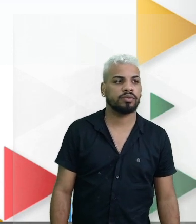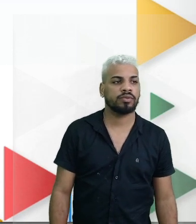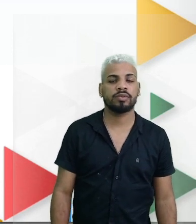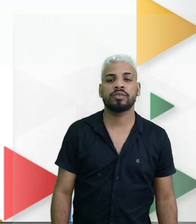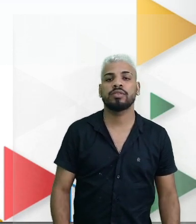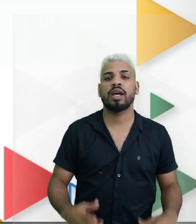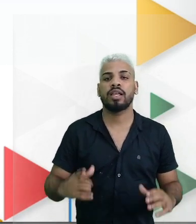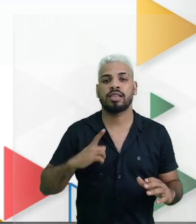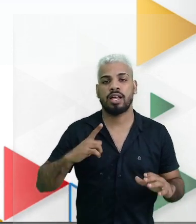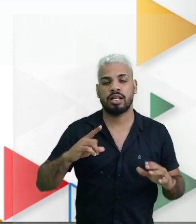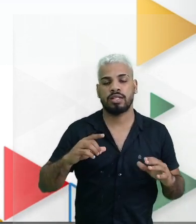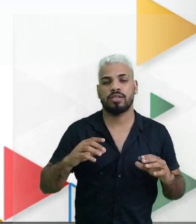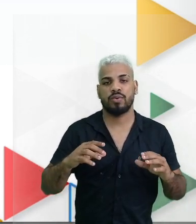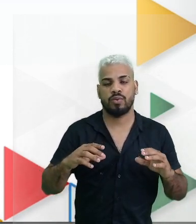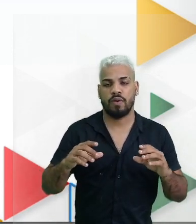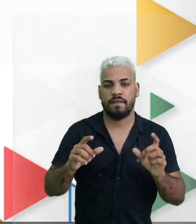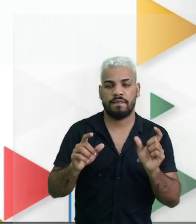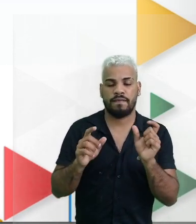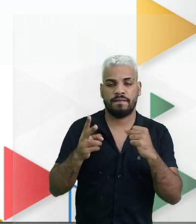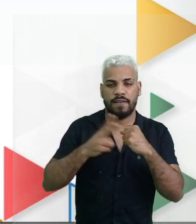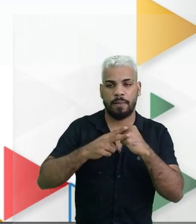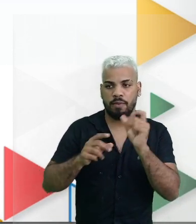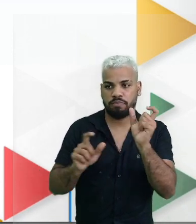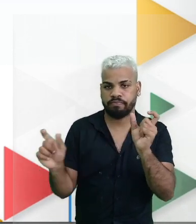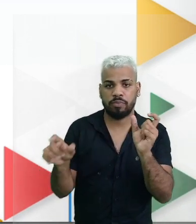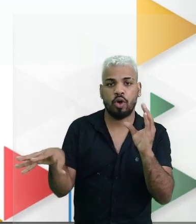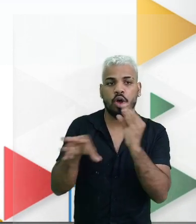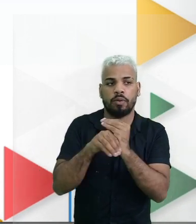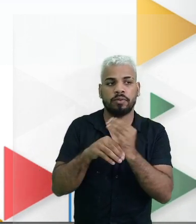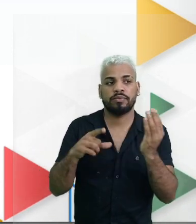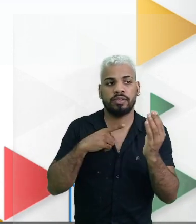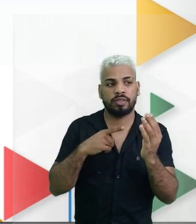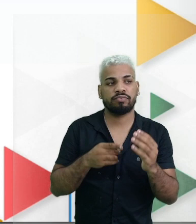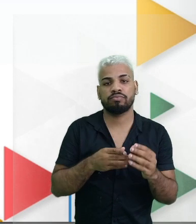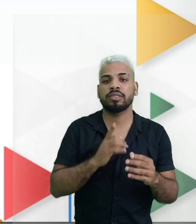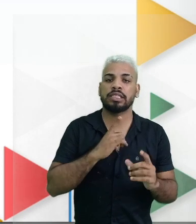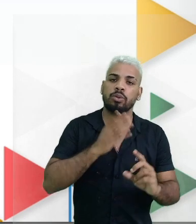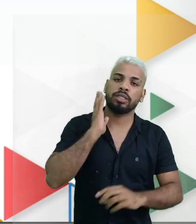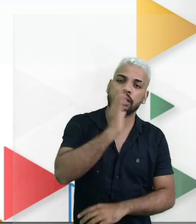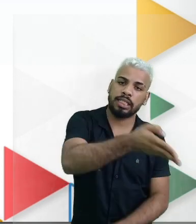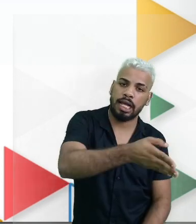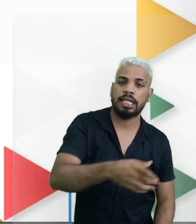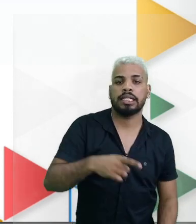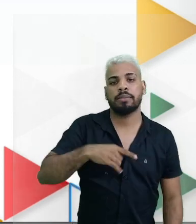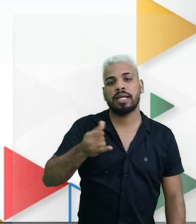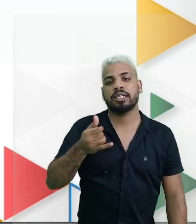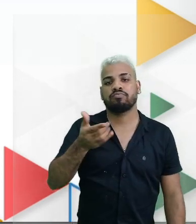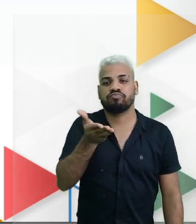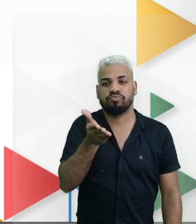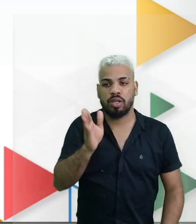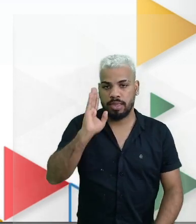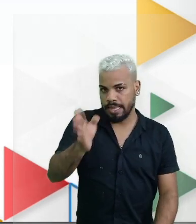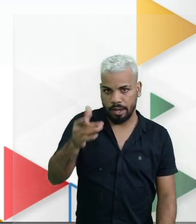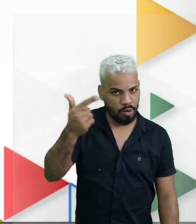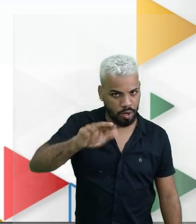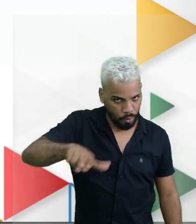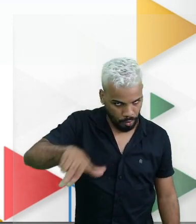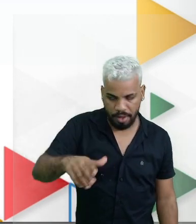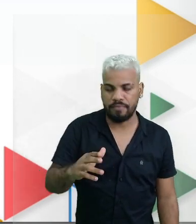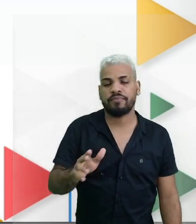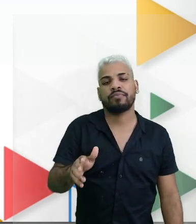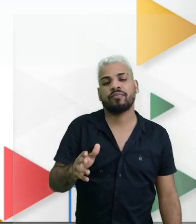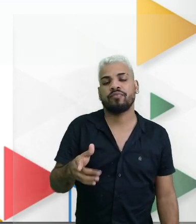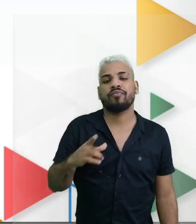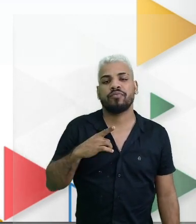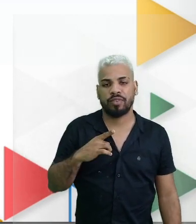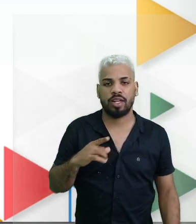dos complementos verbais, nós temos o complemento verbal direto e o complemento verbal indireto, o objeto direto e o